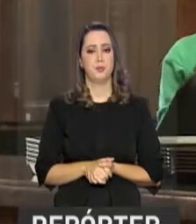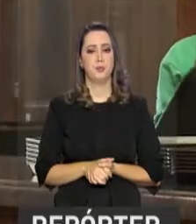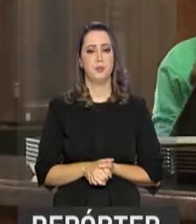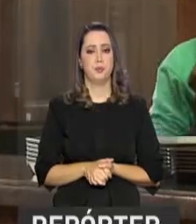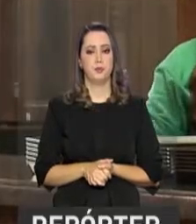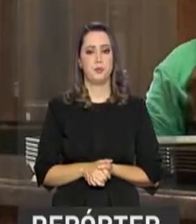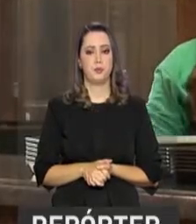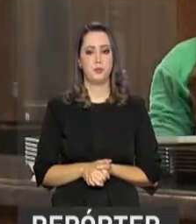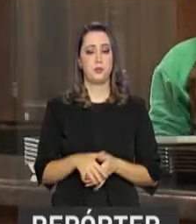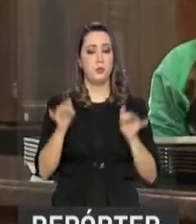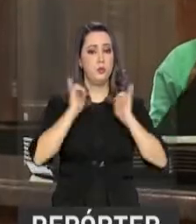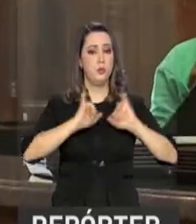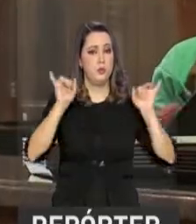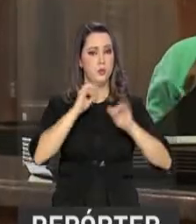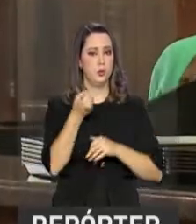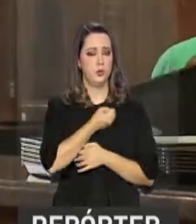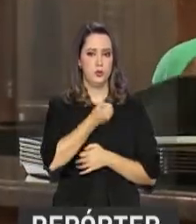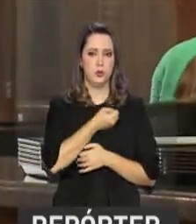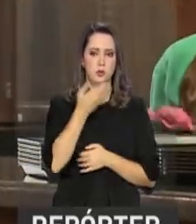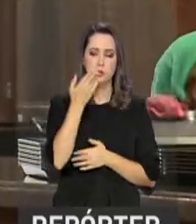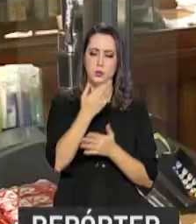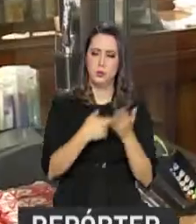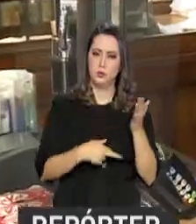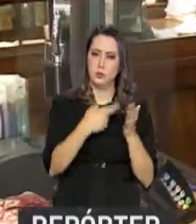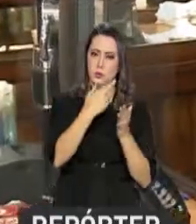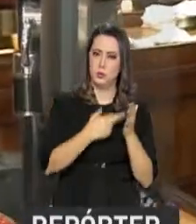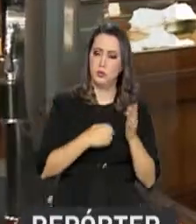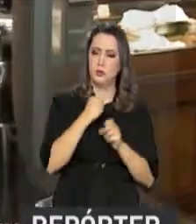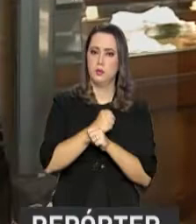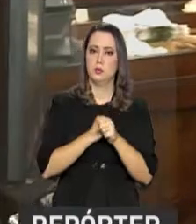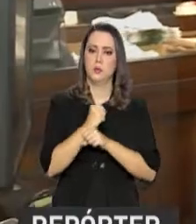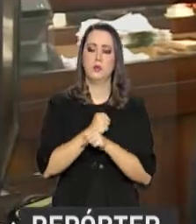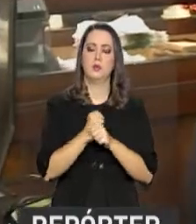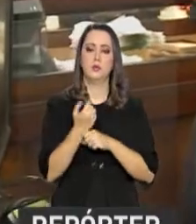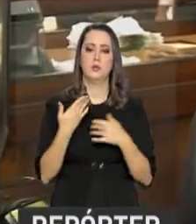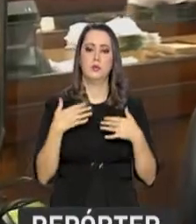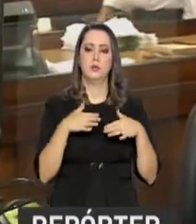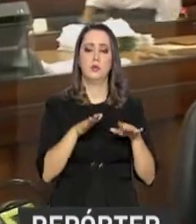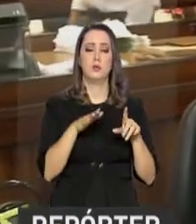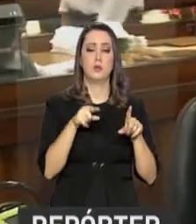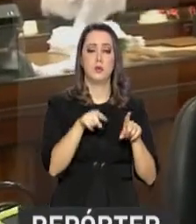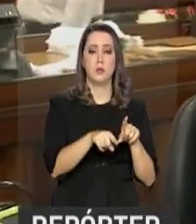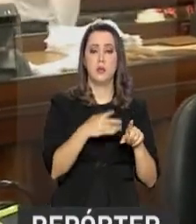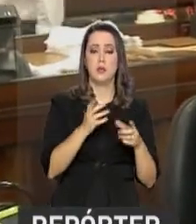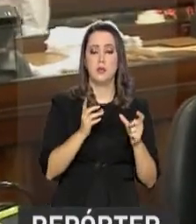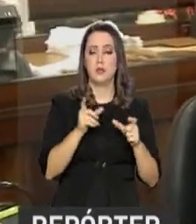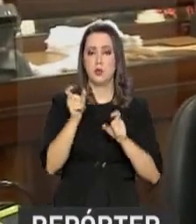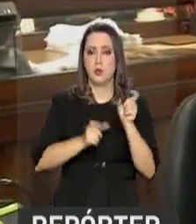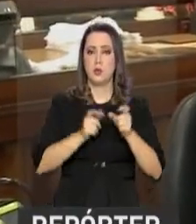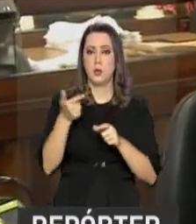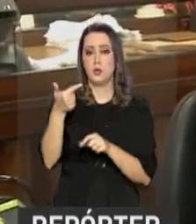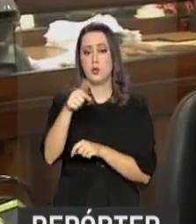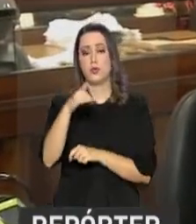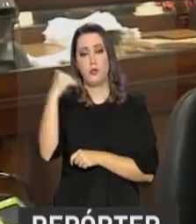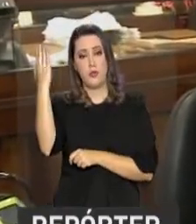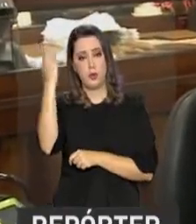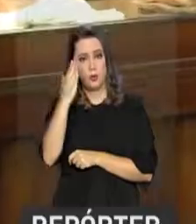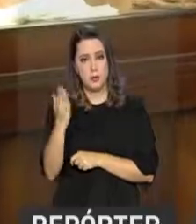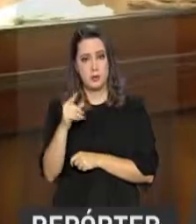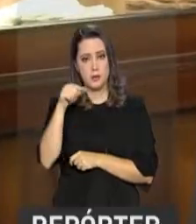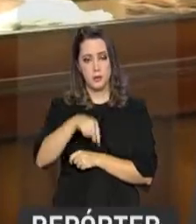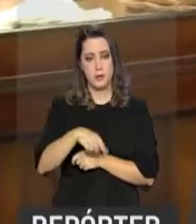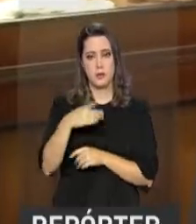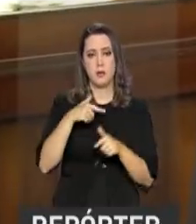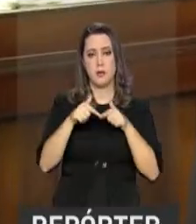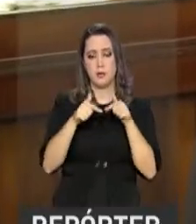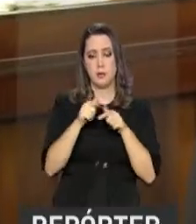a divulgação de dados como os que estão no relatório anual sobre a inserção de imigrantes no mercado de trabalho brasileiro ajudando